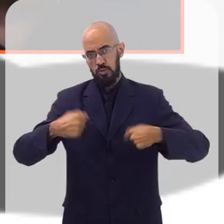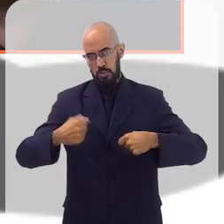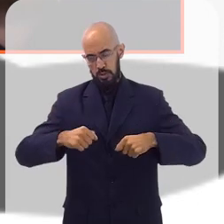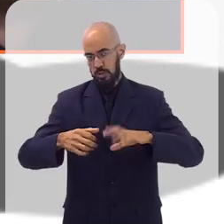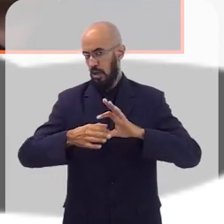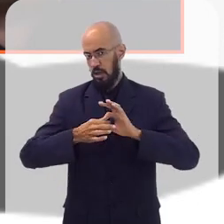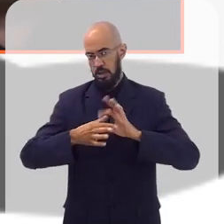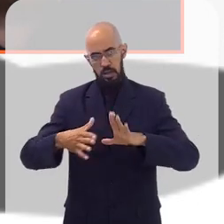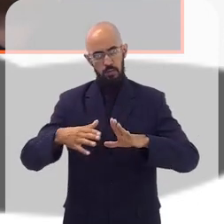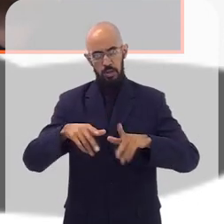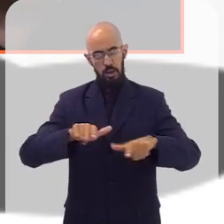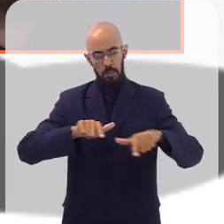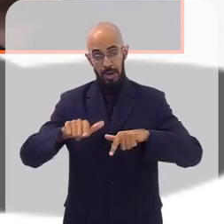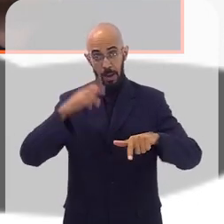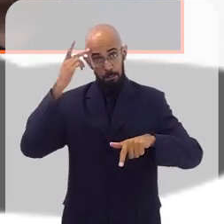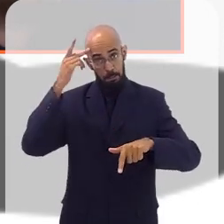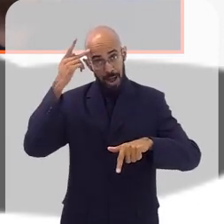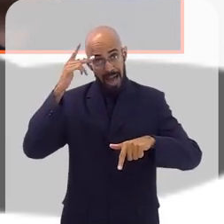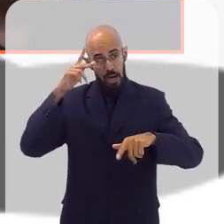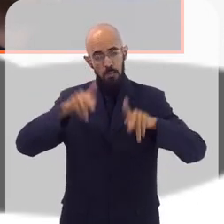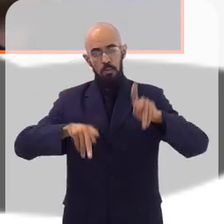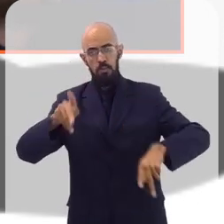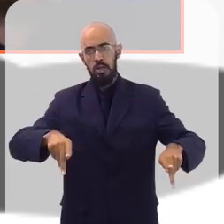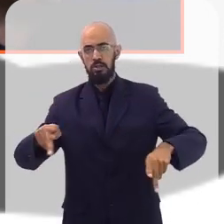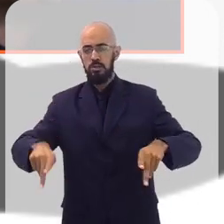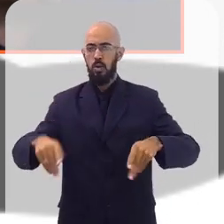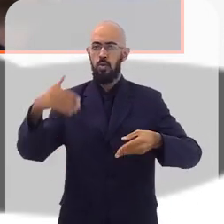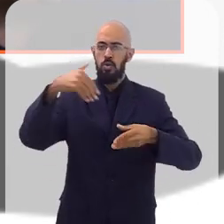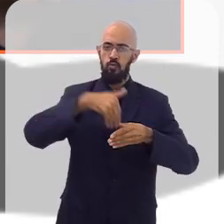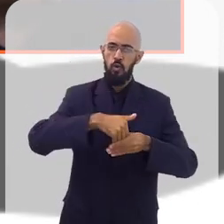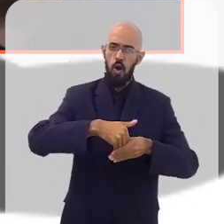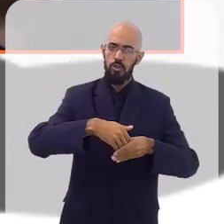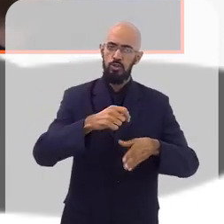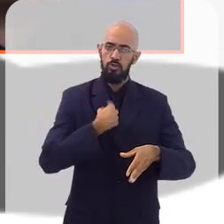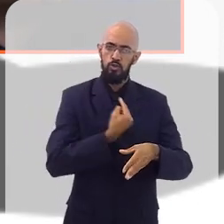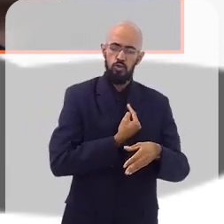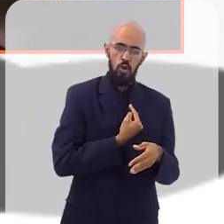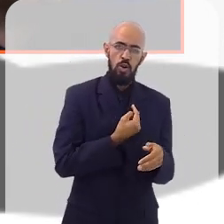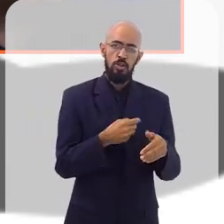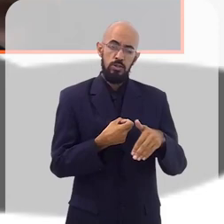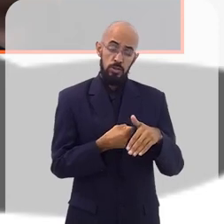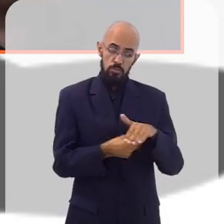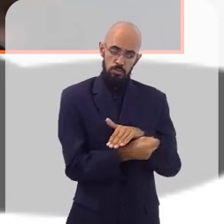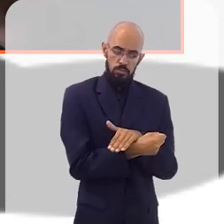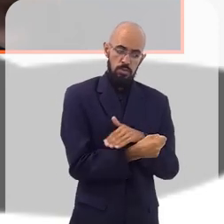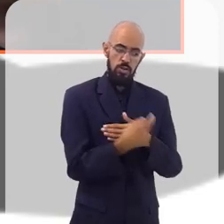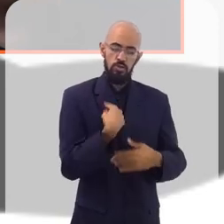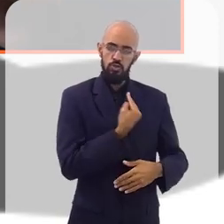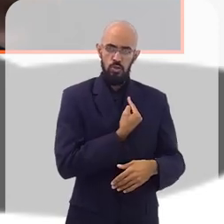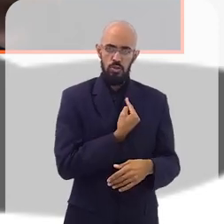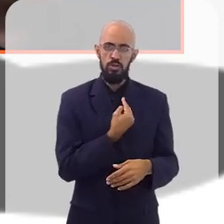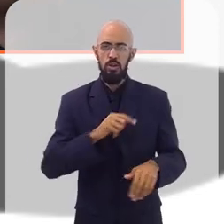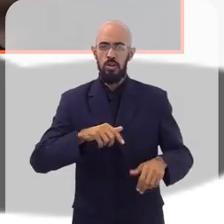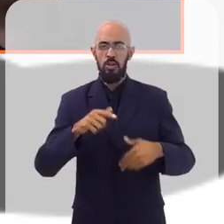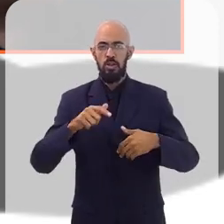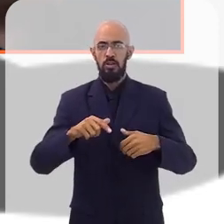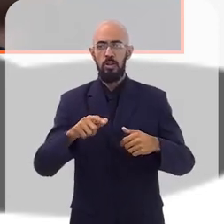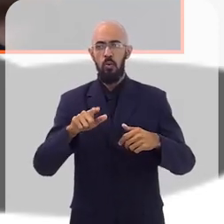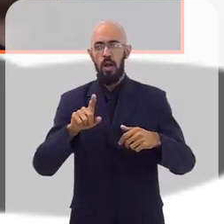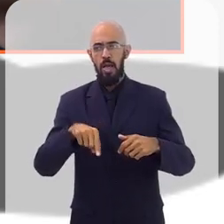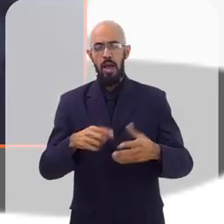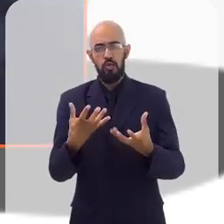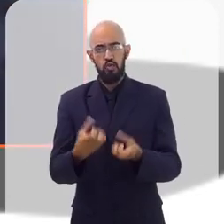com a necessidade do povo a gente tem que ser o e trabalhar por como é ele que nos elege é ele que nos